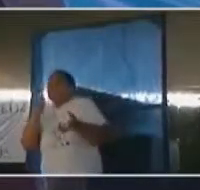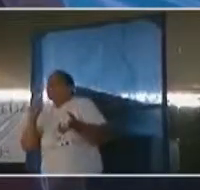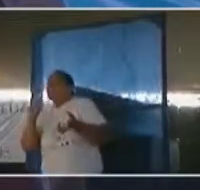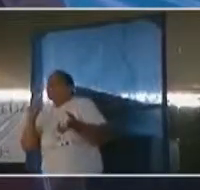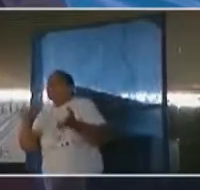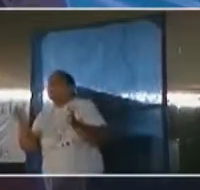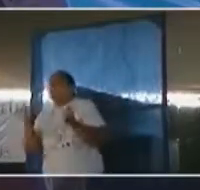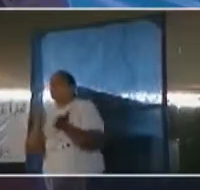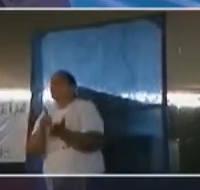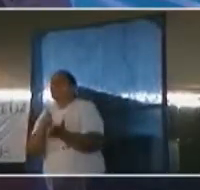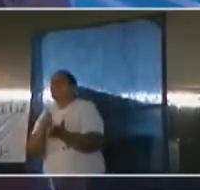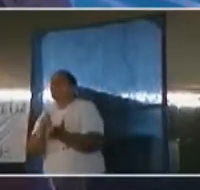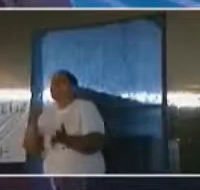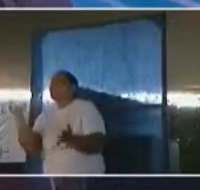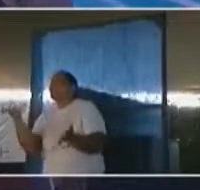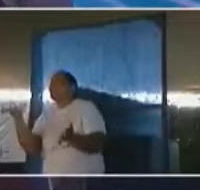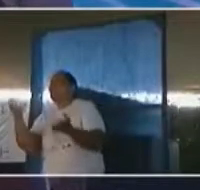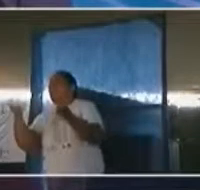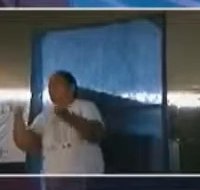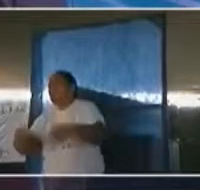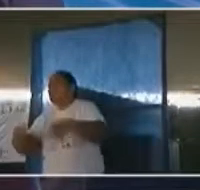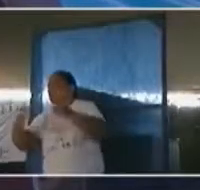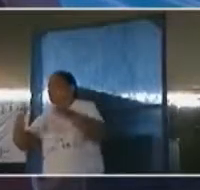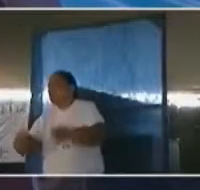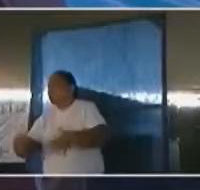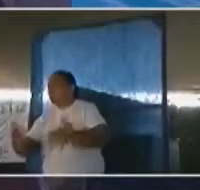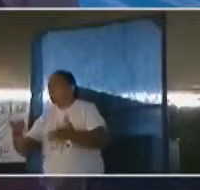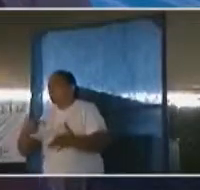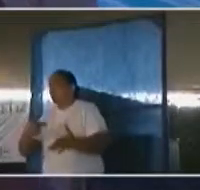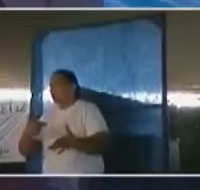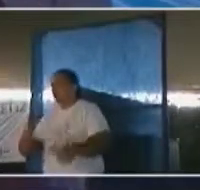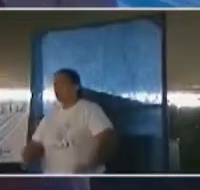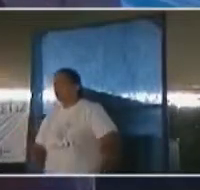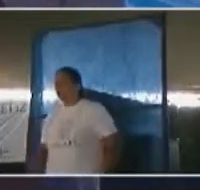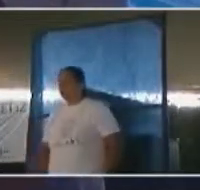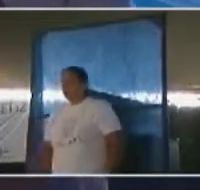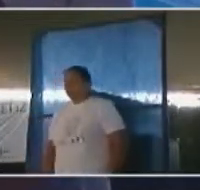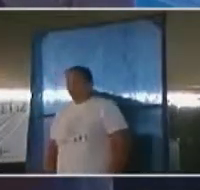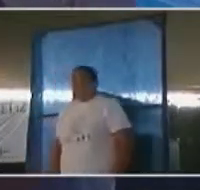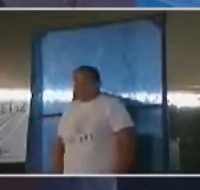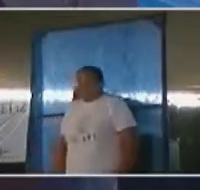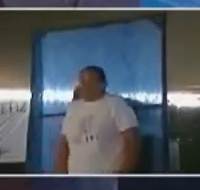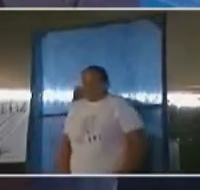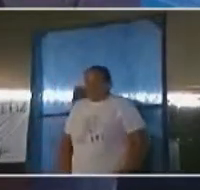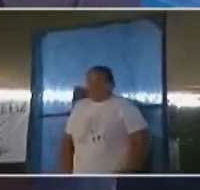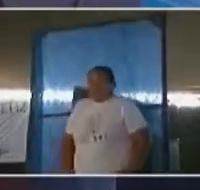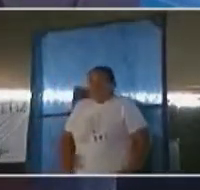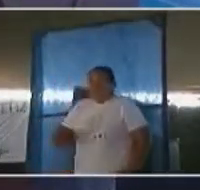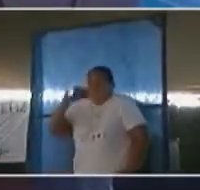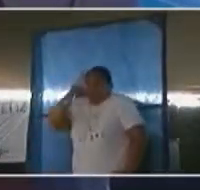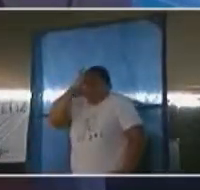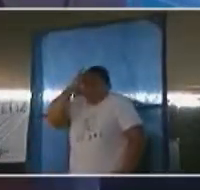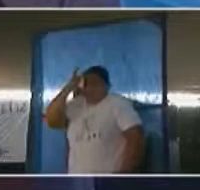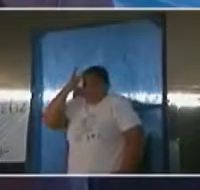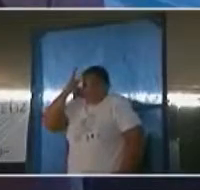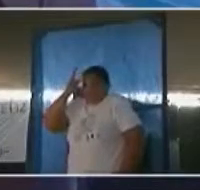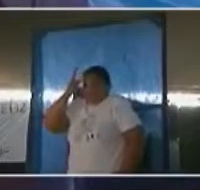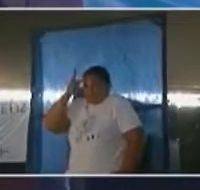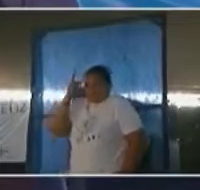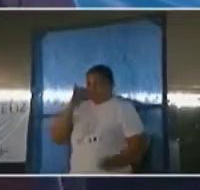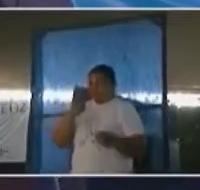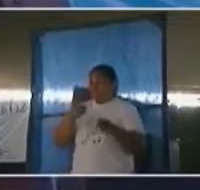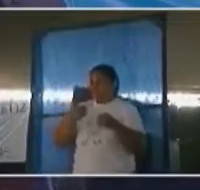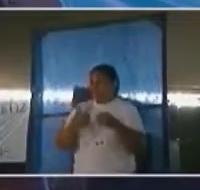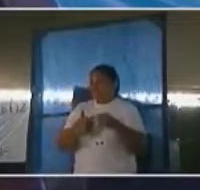dizer. É que todos os moradores de Atenas e os estrangeiros que viviam ali gostavam de passar o tempo